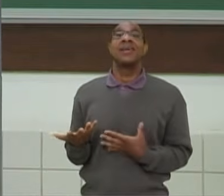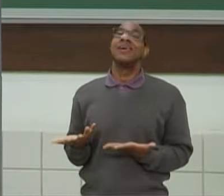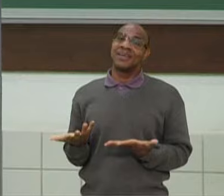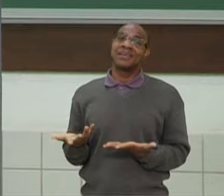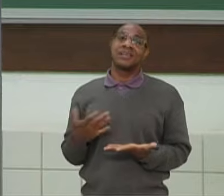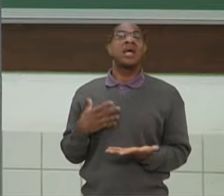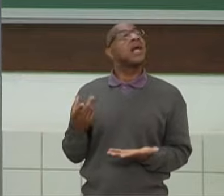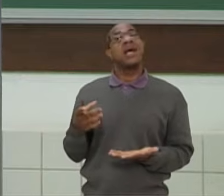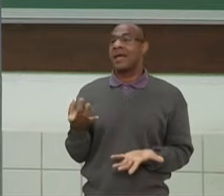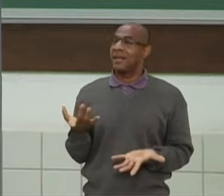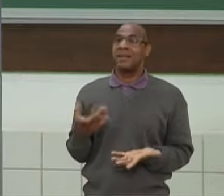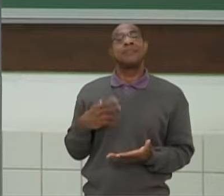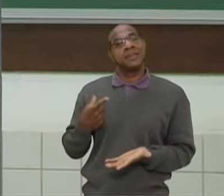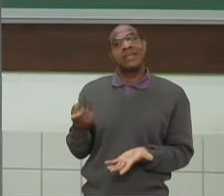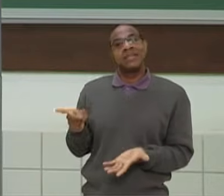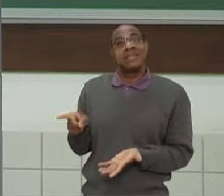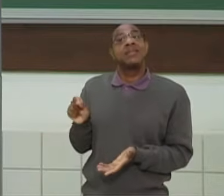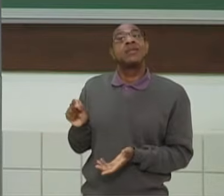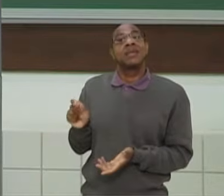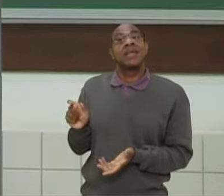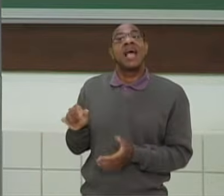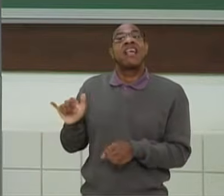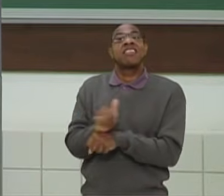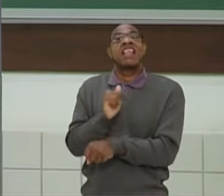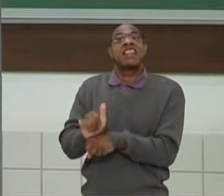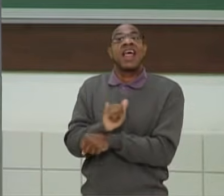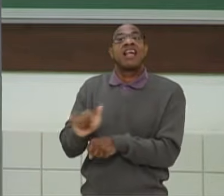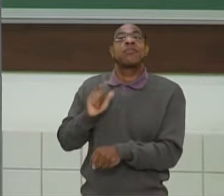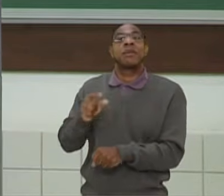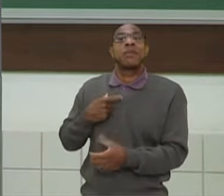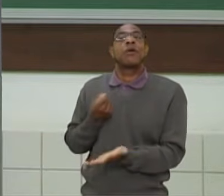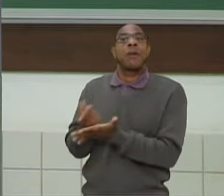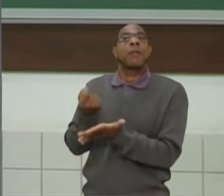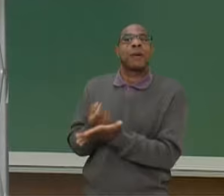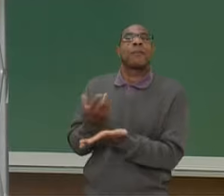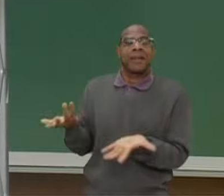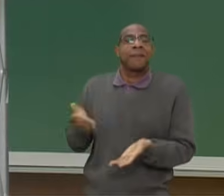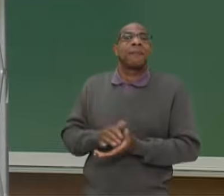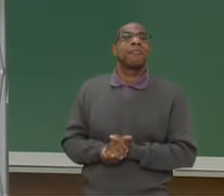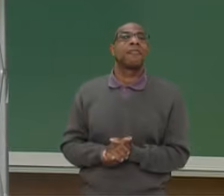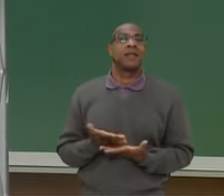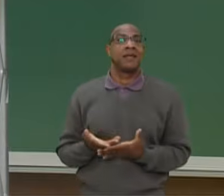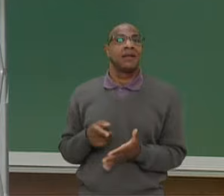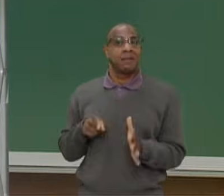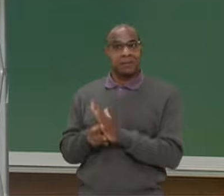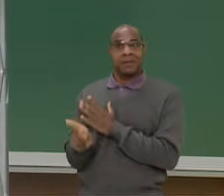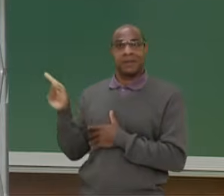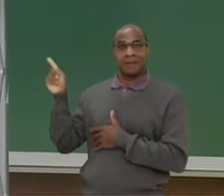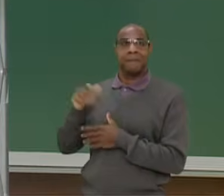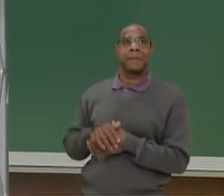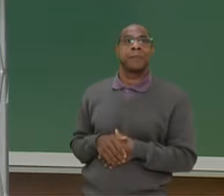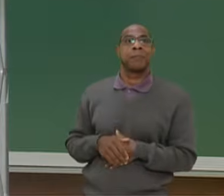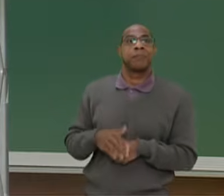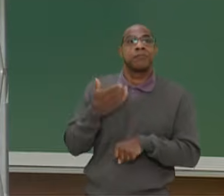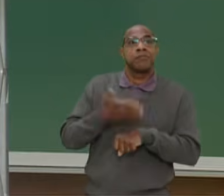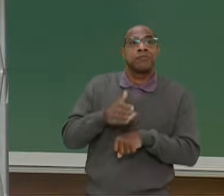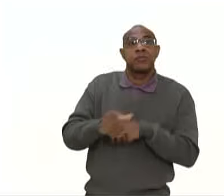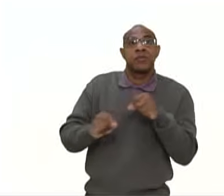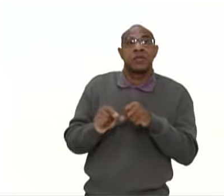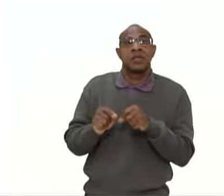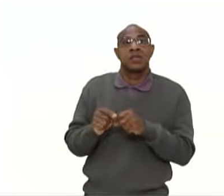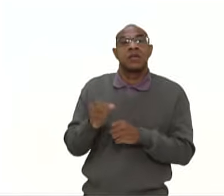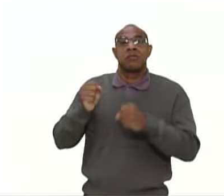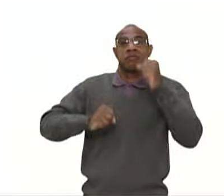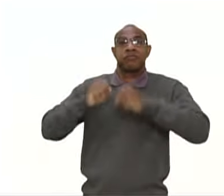continuar comprando e comprando. E vamos de questão sobre isso. O ensaio Indústria Cultural,